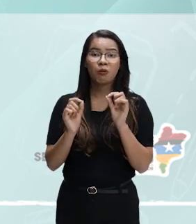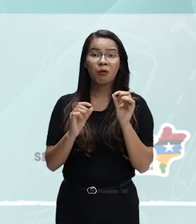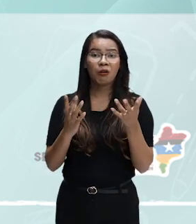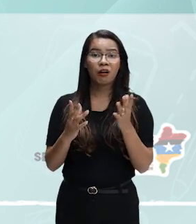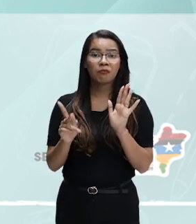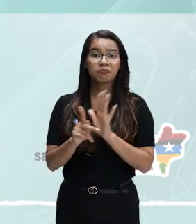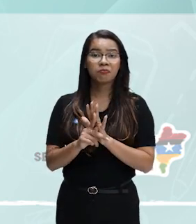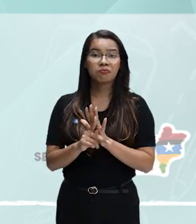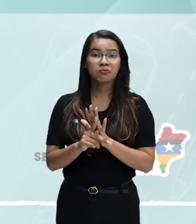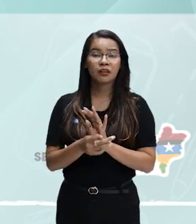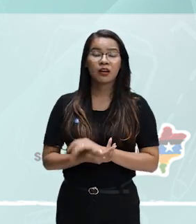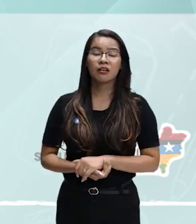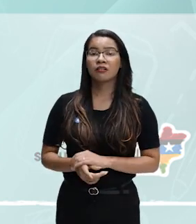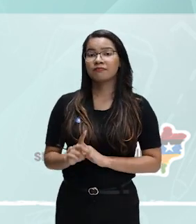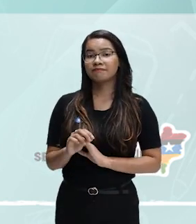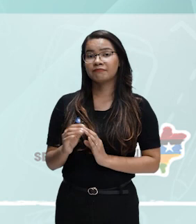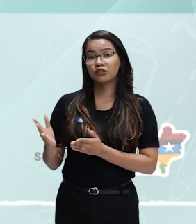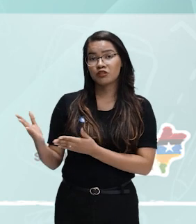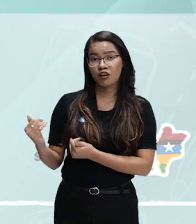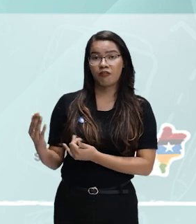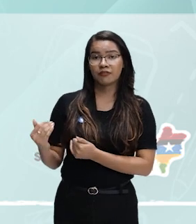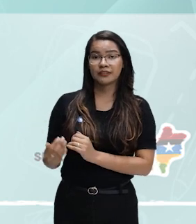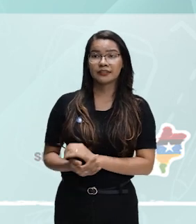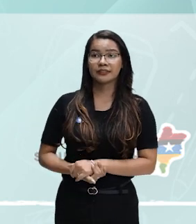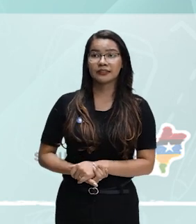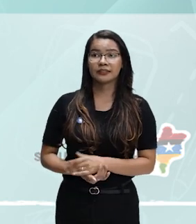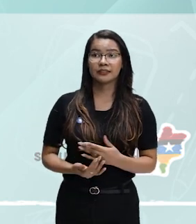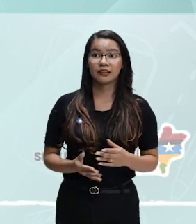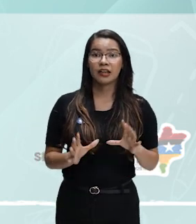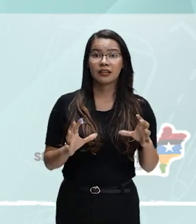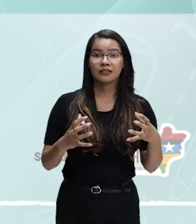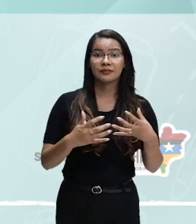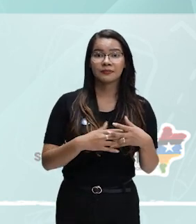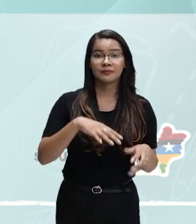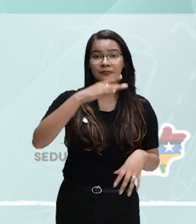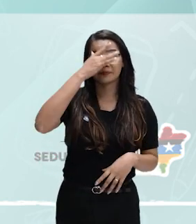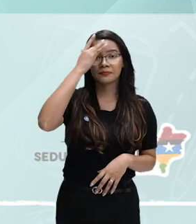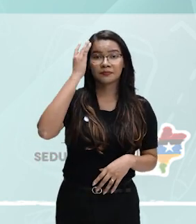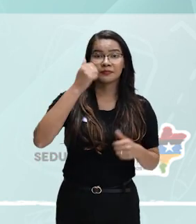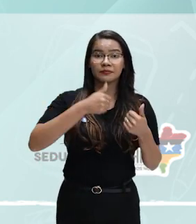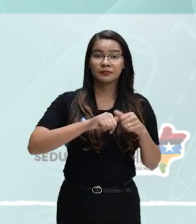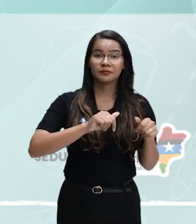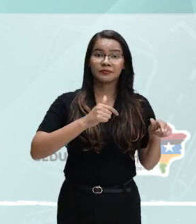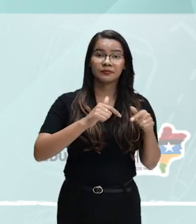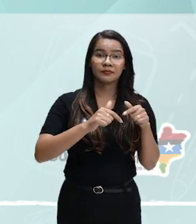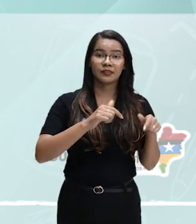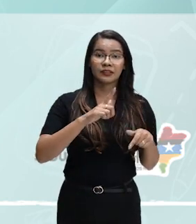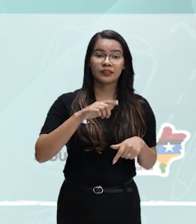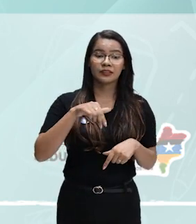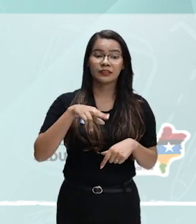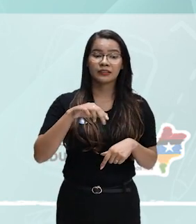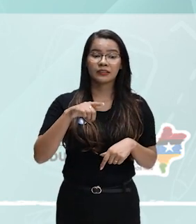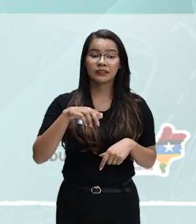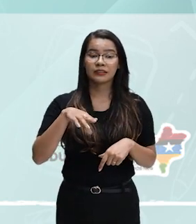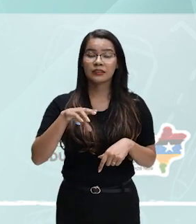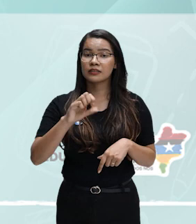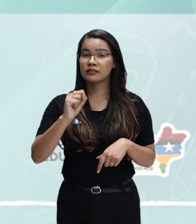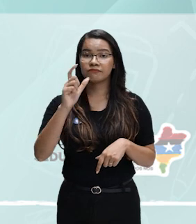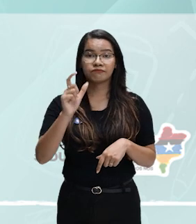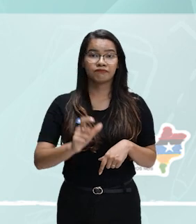14 até 18, 19, 20 anos. Então, grande parte das pessoas que estão nas gangues, são os jovens,